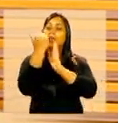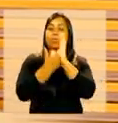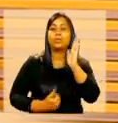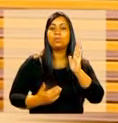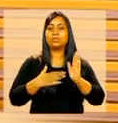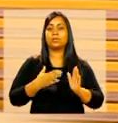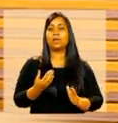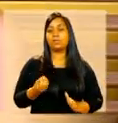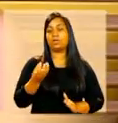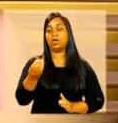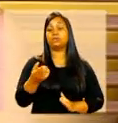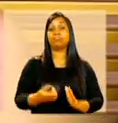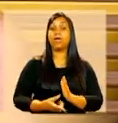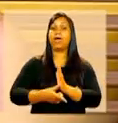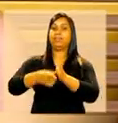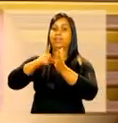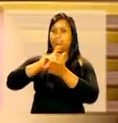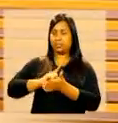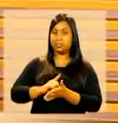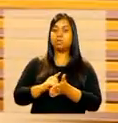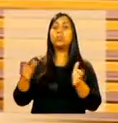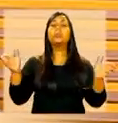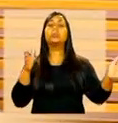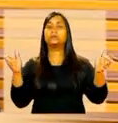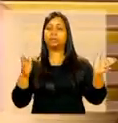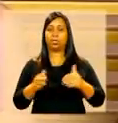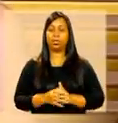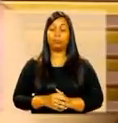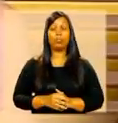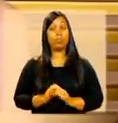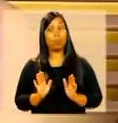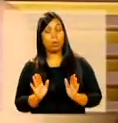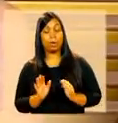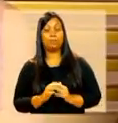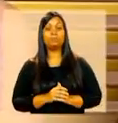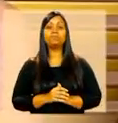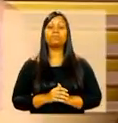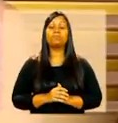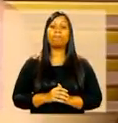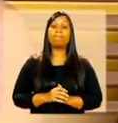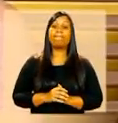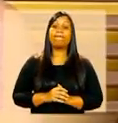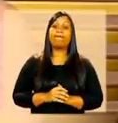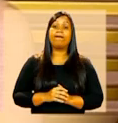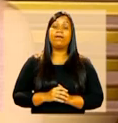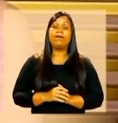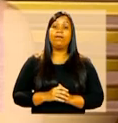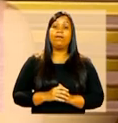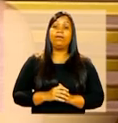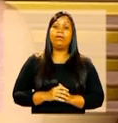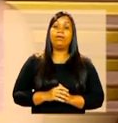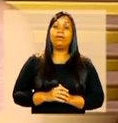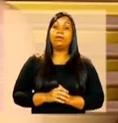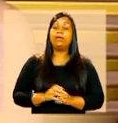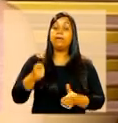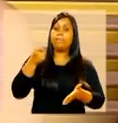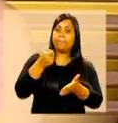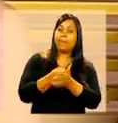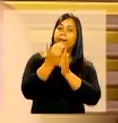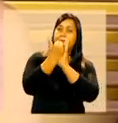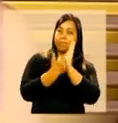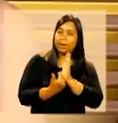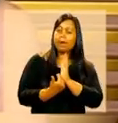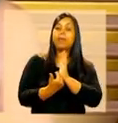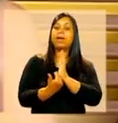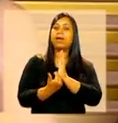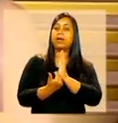viagem? Antecedência. Antecedência? De quanto tempo? Quanto tempo? Olha, eu falo assim, que quem paga barato, ele